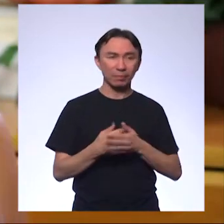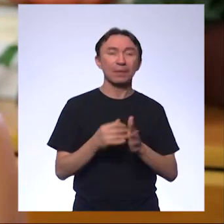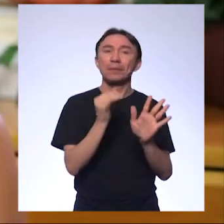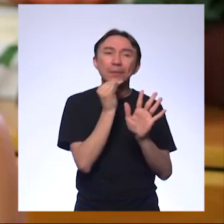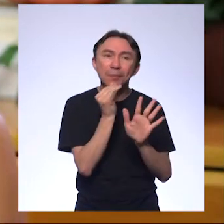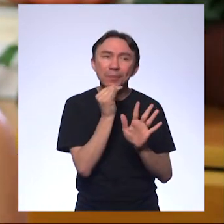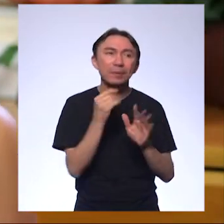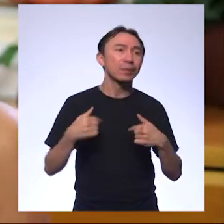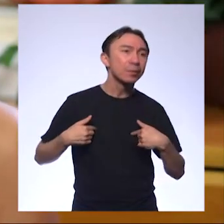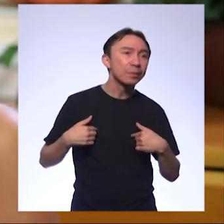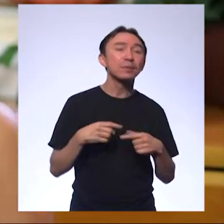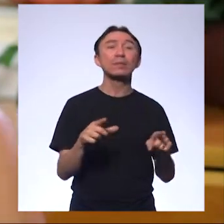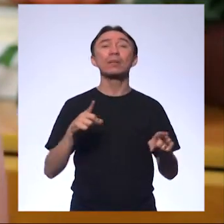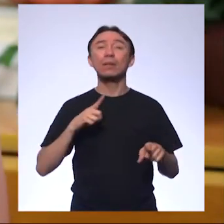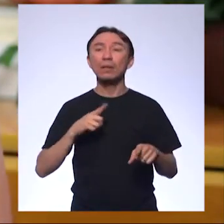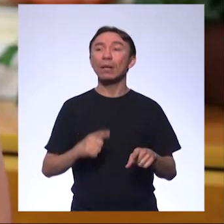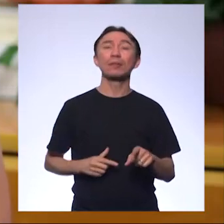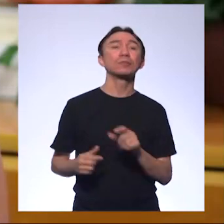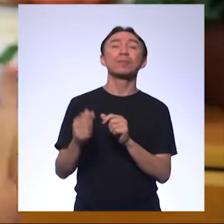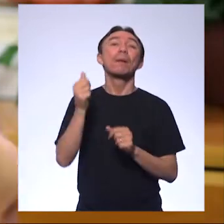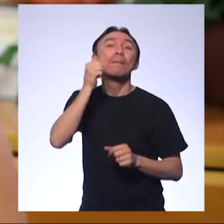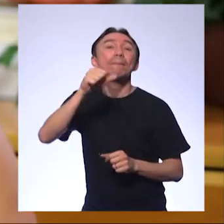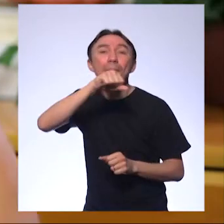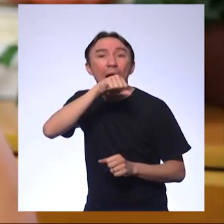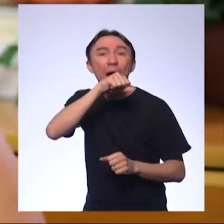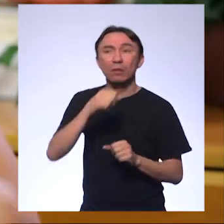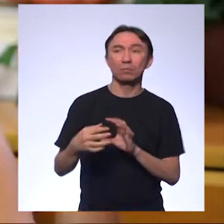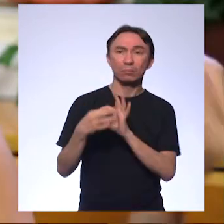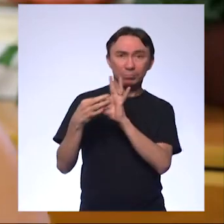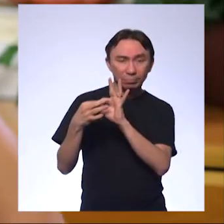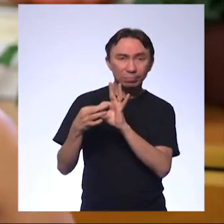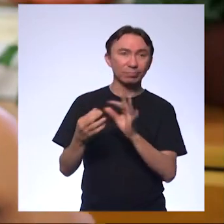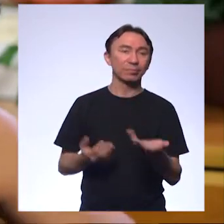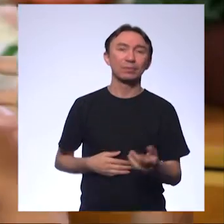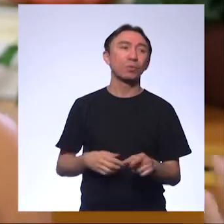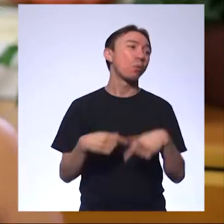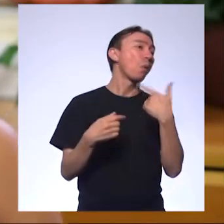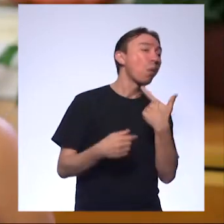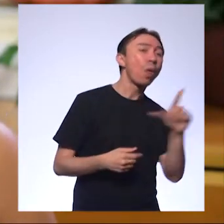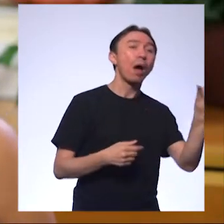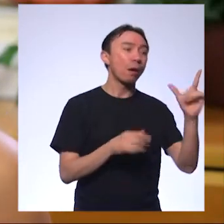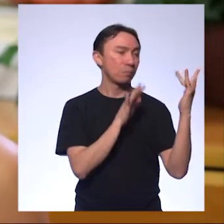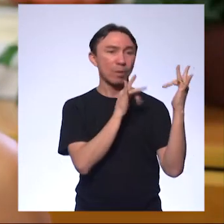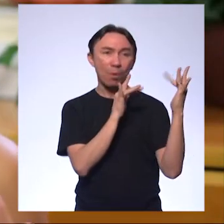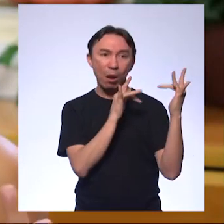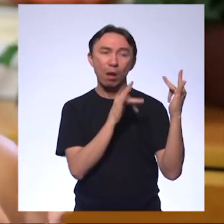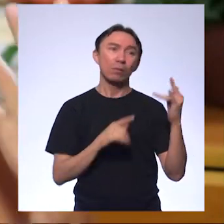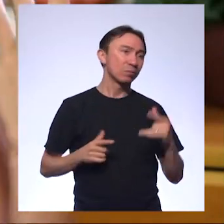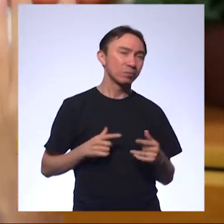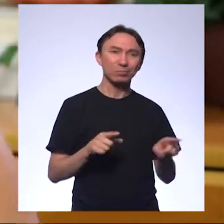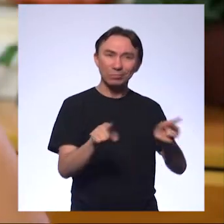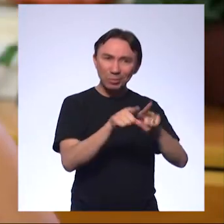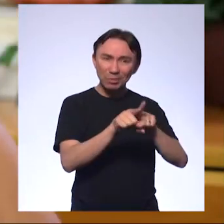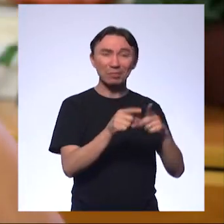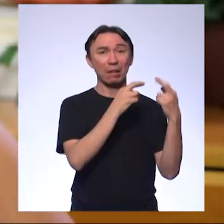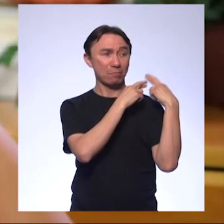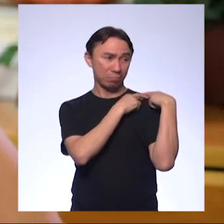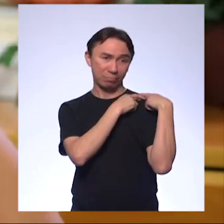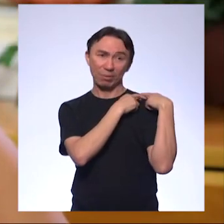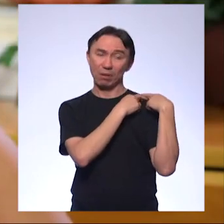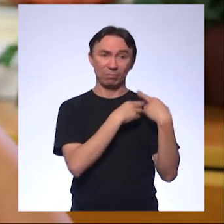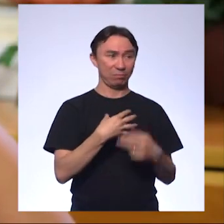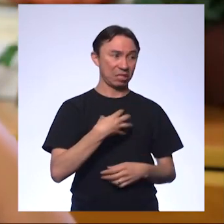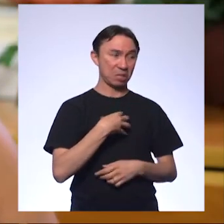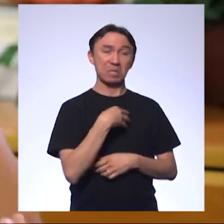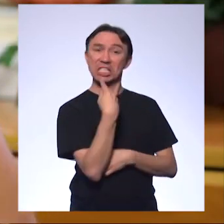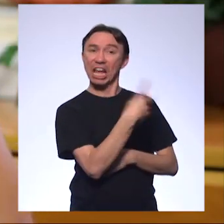de relacionamento afetivo com a minha mãe, outro tipo de responsabilidade afetiva com meu namorado e por aí vai. Eu acho que o nome